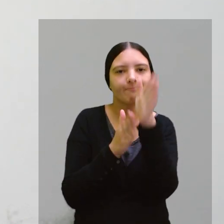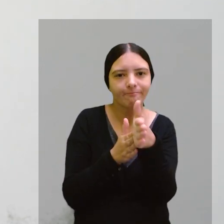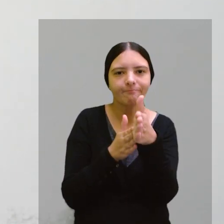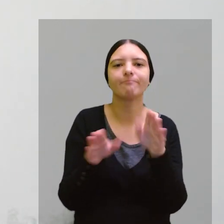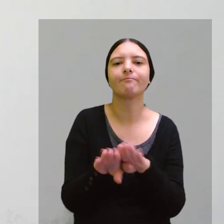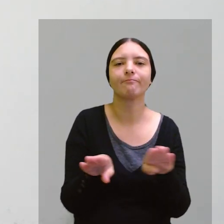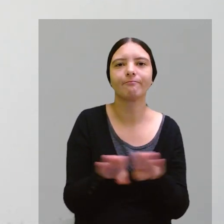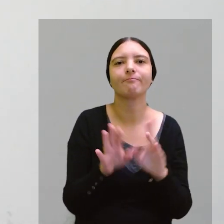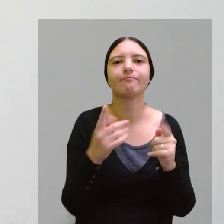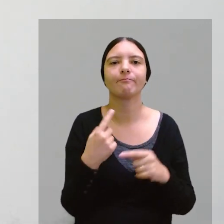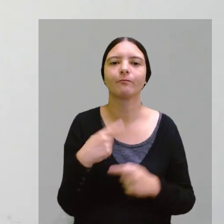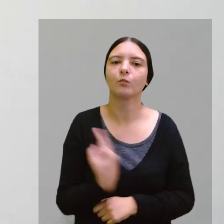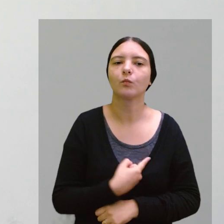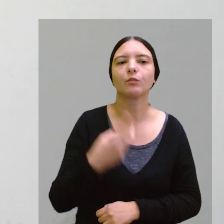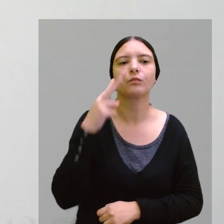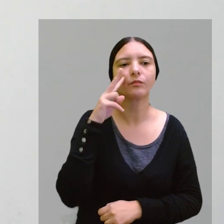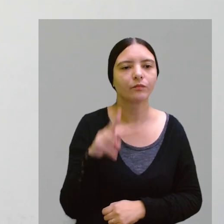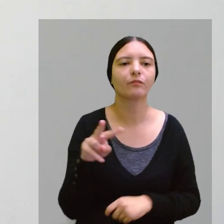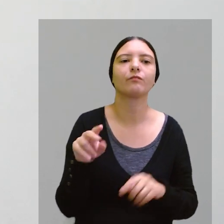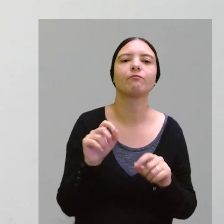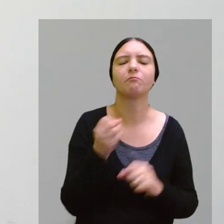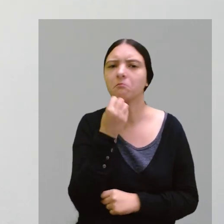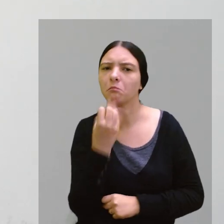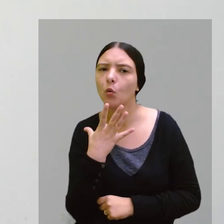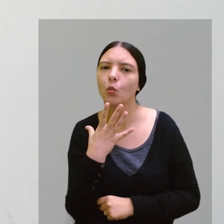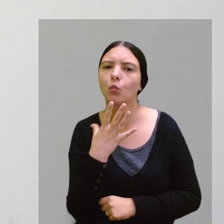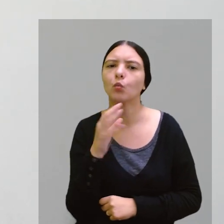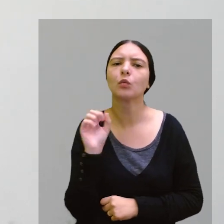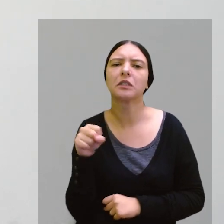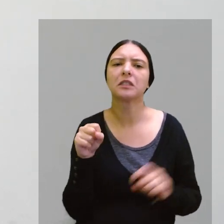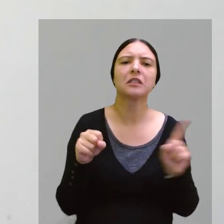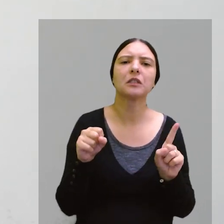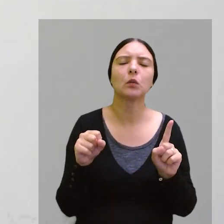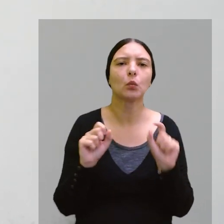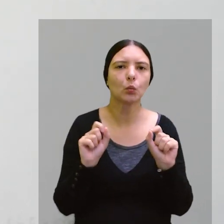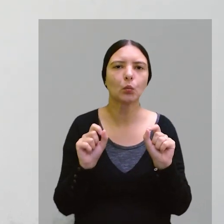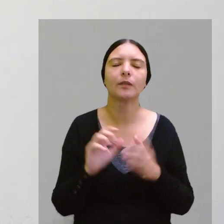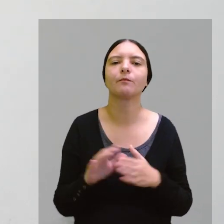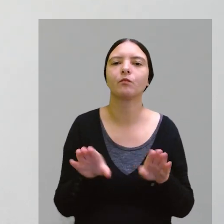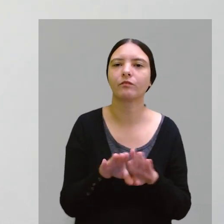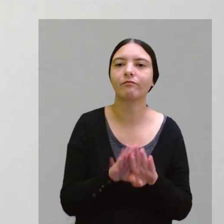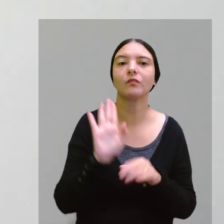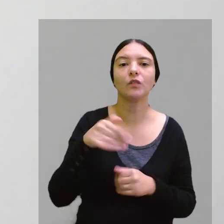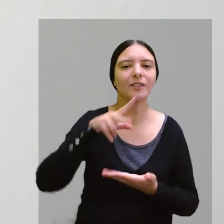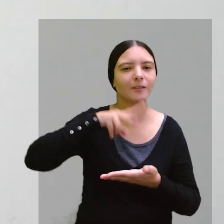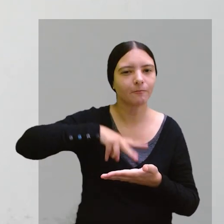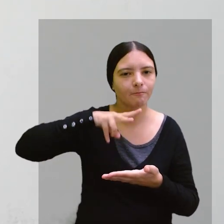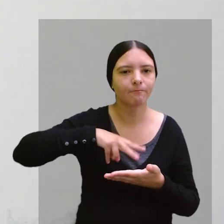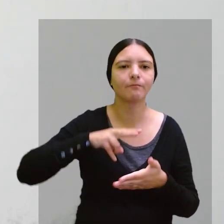de pegar, a gente ver o que é bom, o que não é. A gente faz esse julgamento, e quando a gente lê